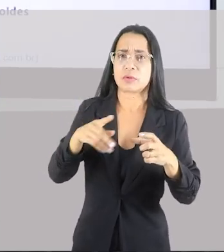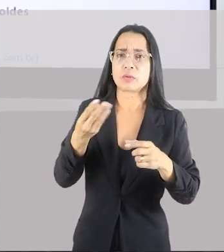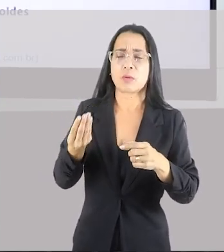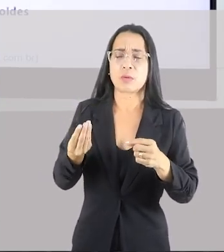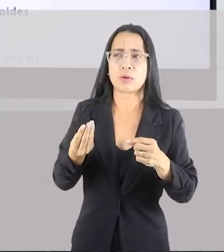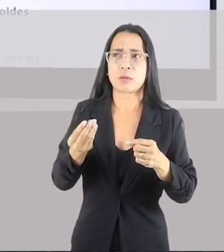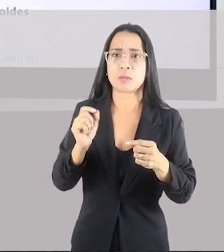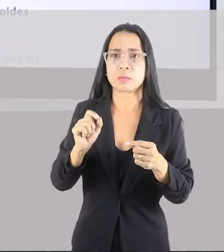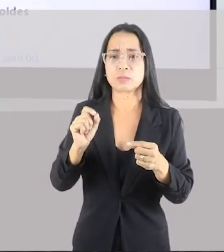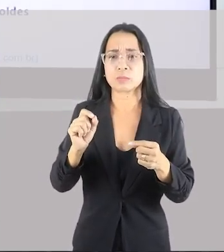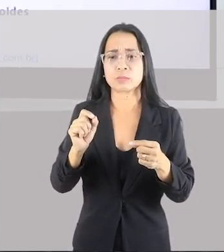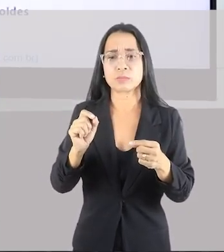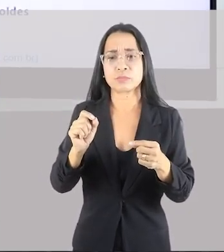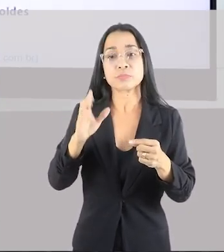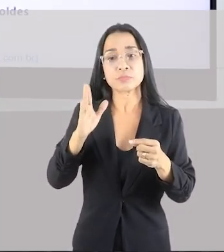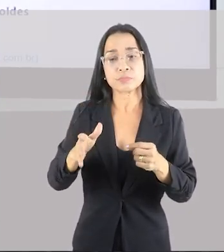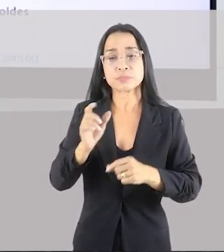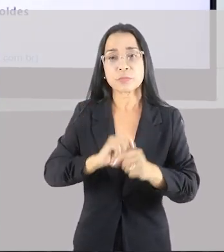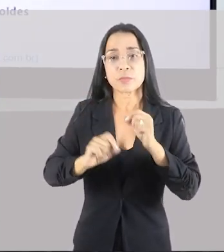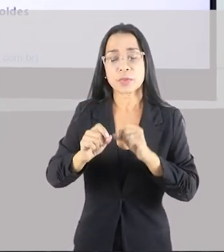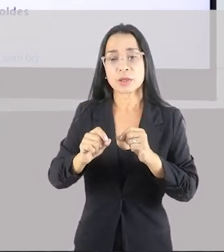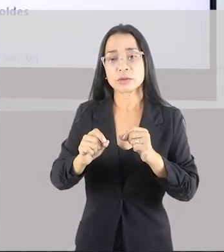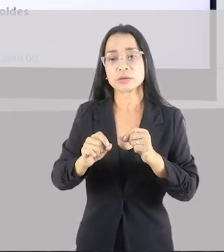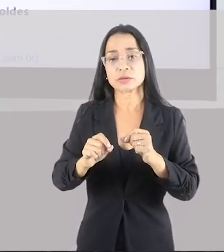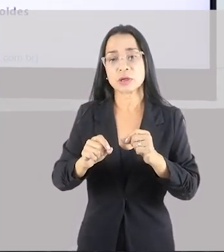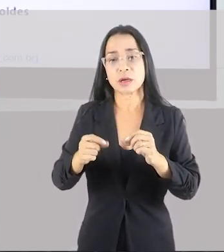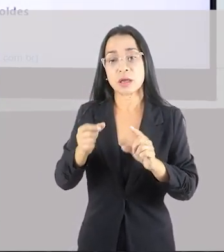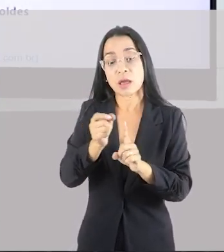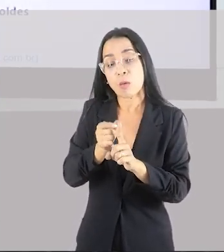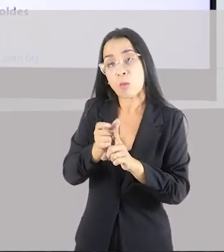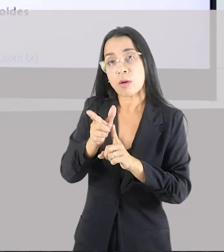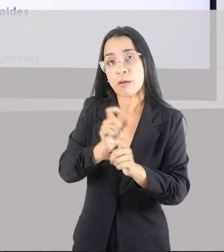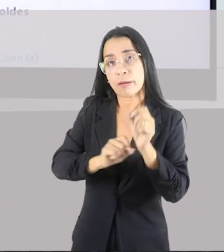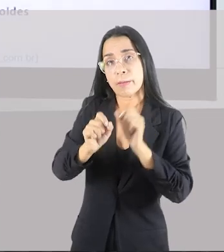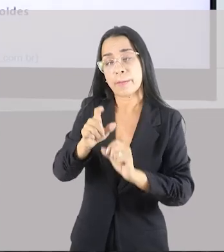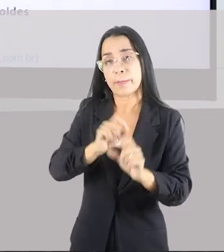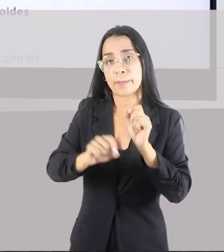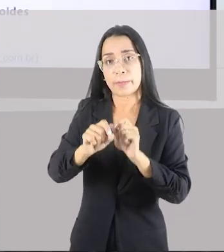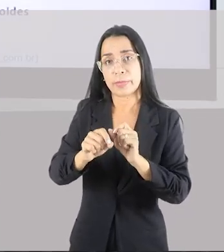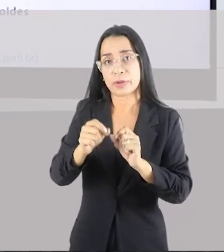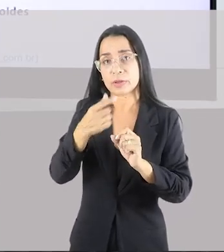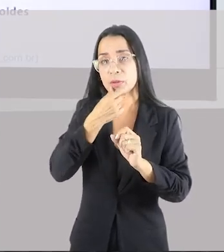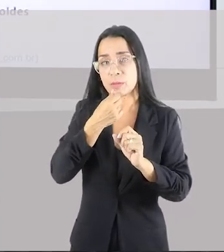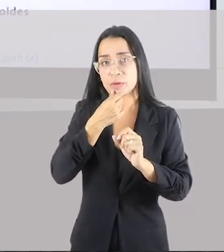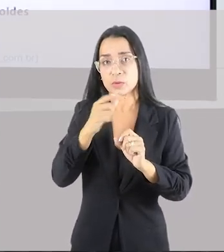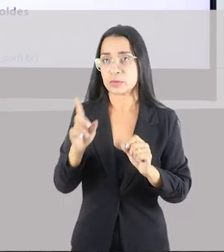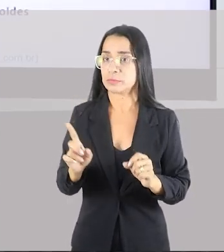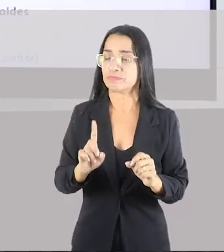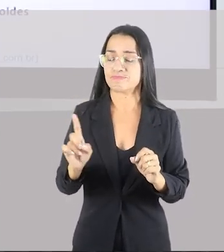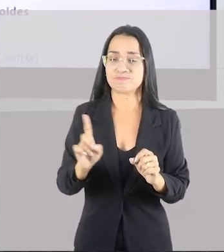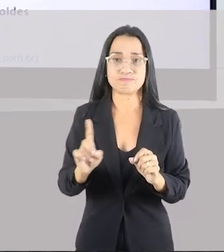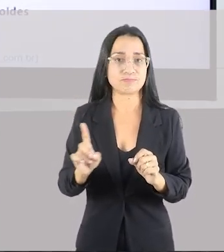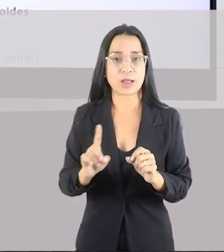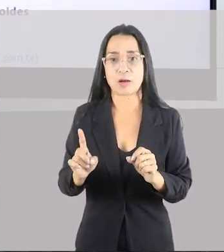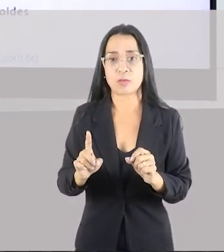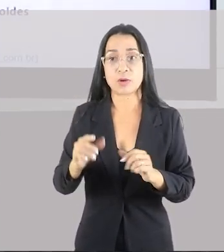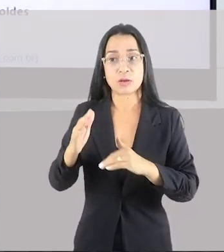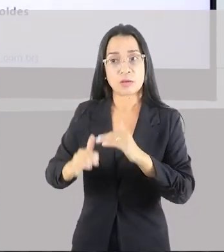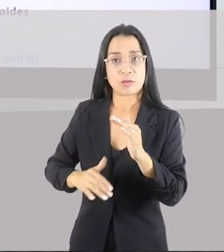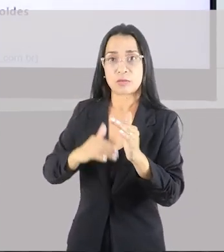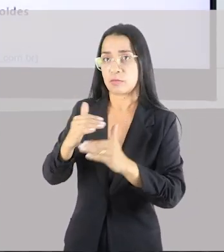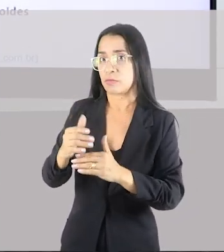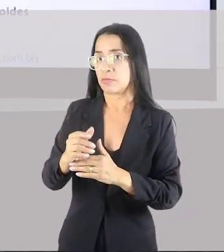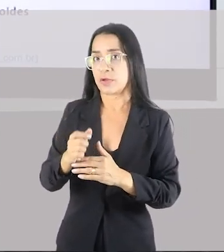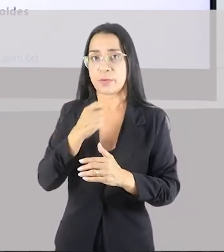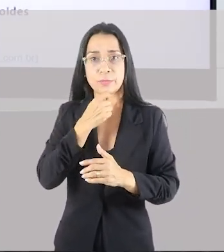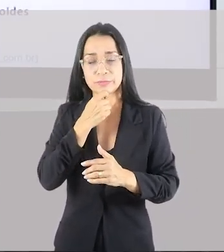essa célula já é, né, o gameta masculino? Ainda não. Ela ainda não está amadurecida e ainda não passou